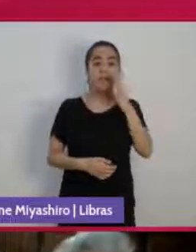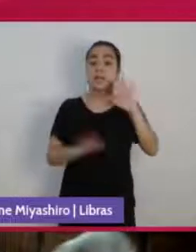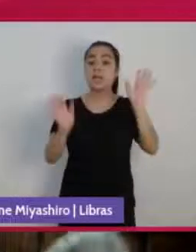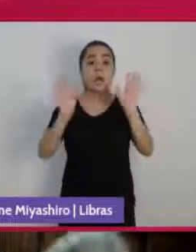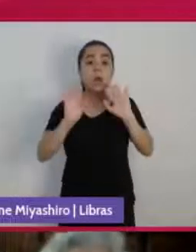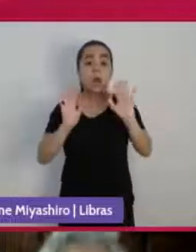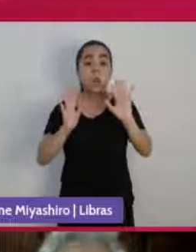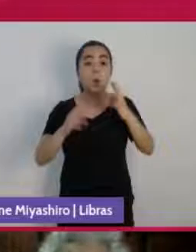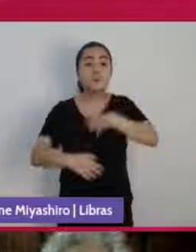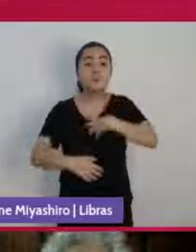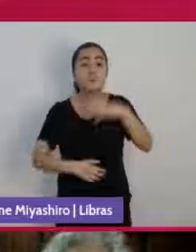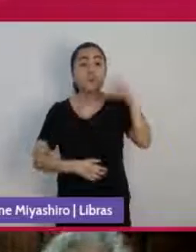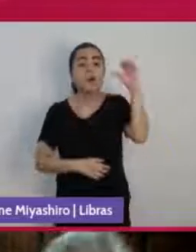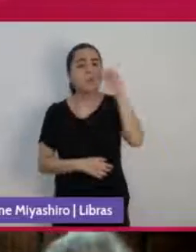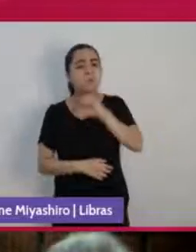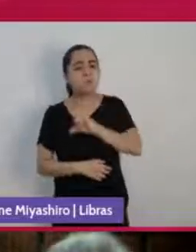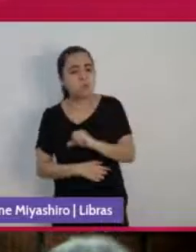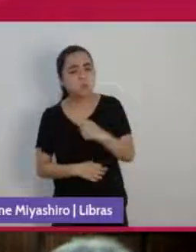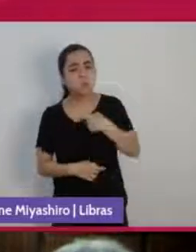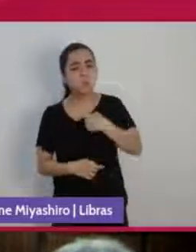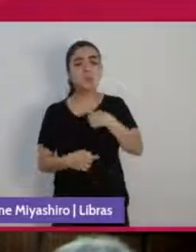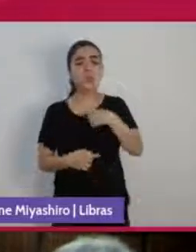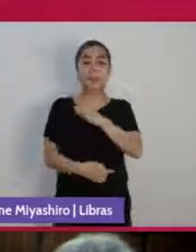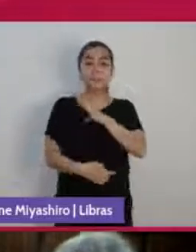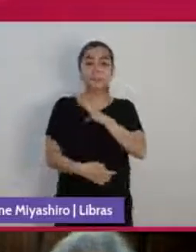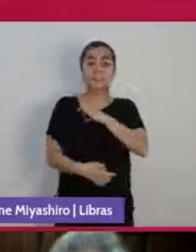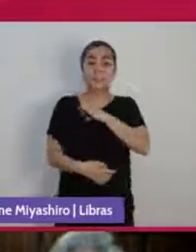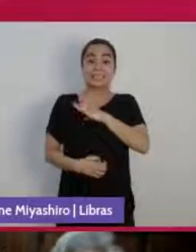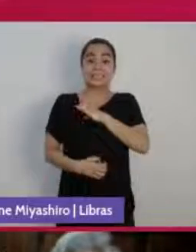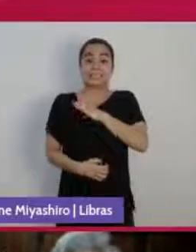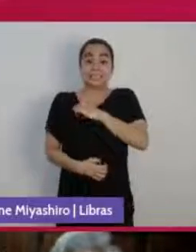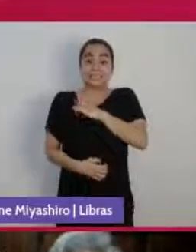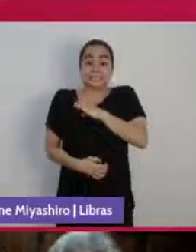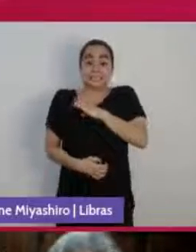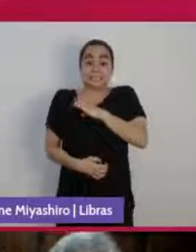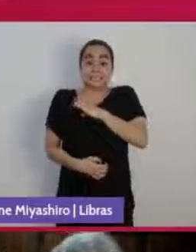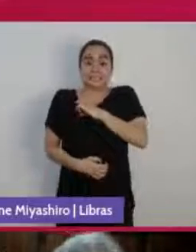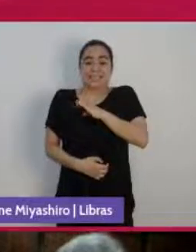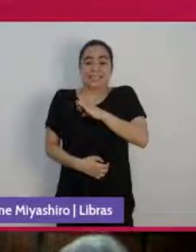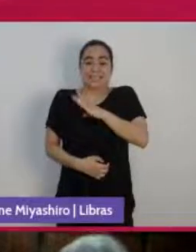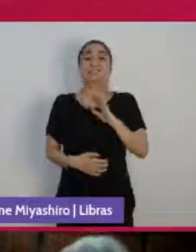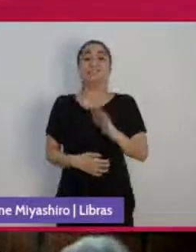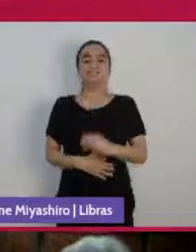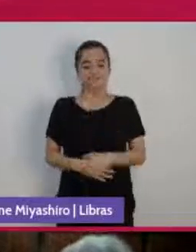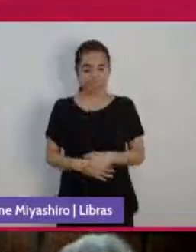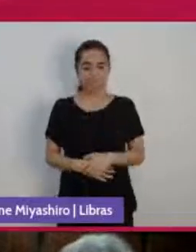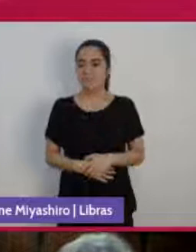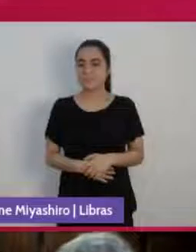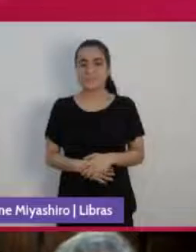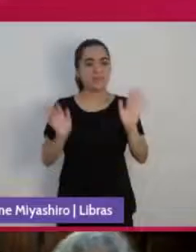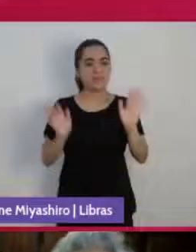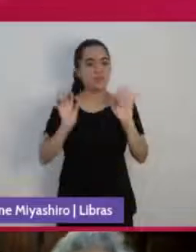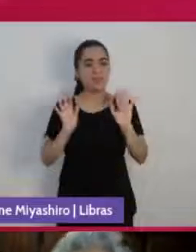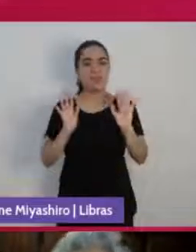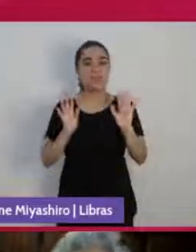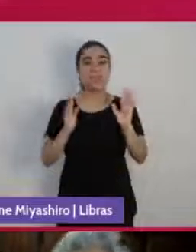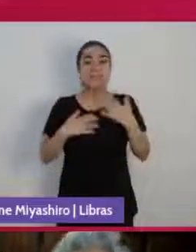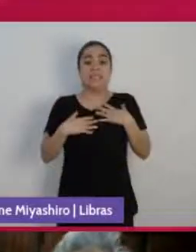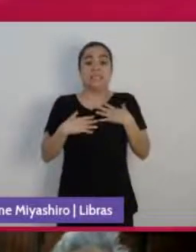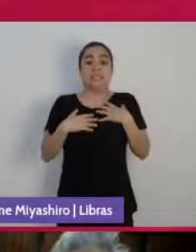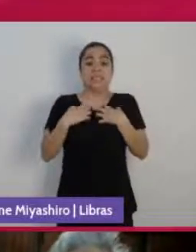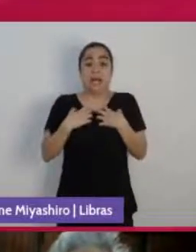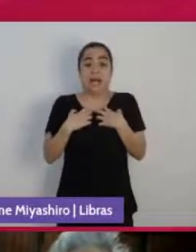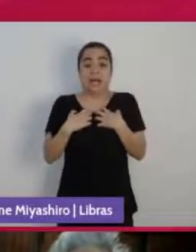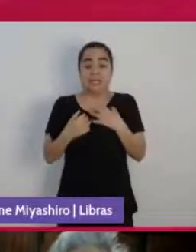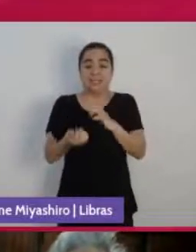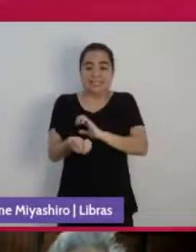ela vai vir com medo do exame, então ela vai vir com uma carga emocional muito grande, então ela vai vir tensa. E